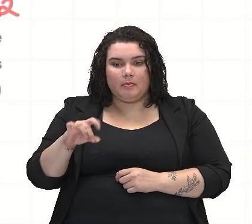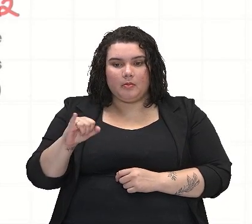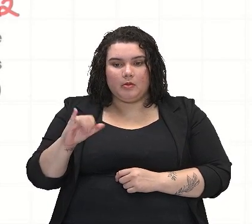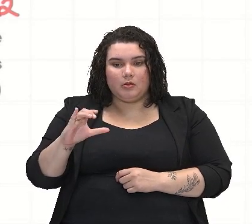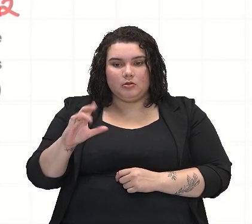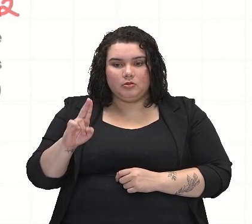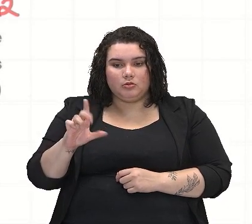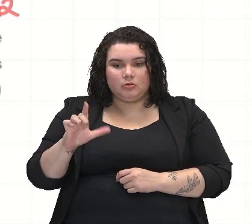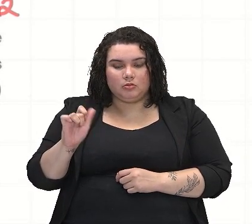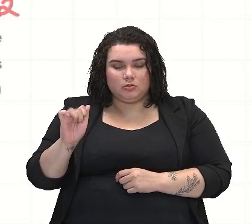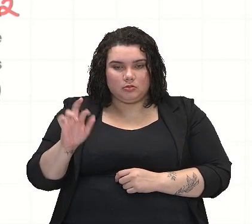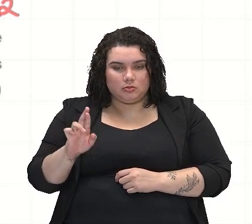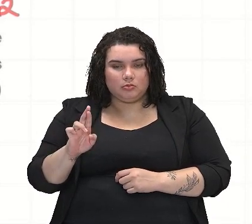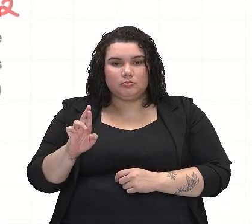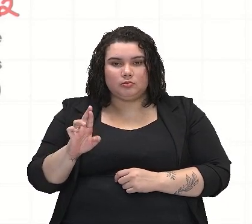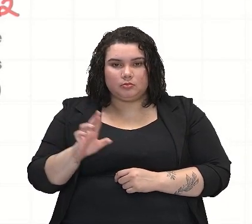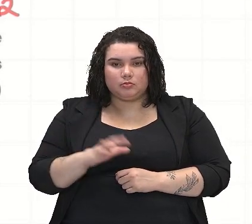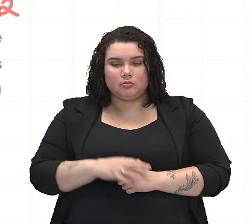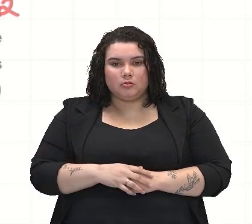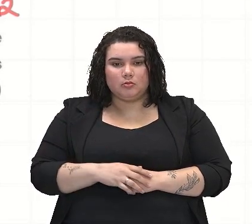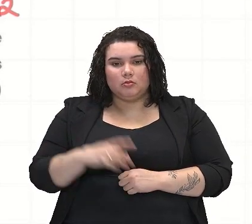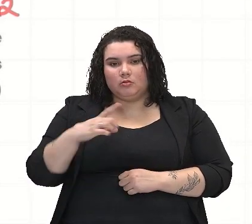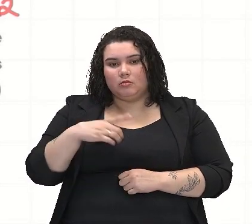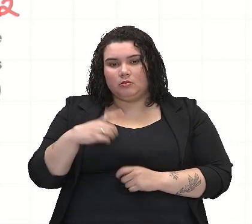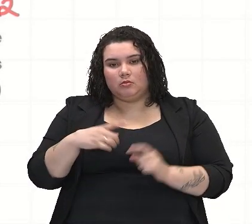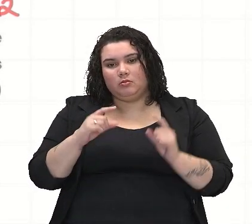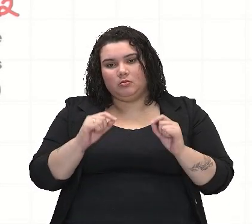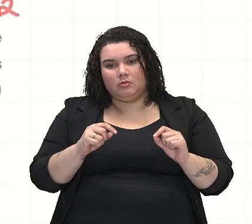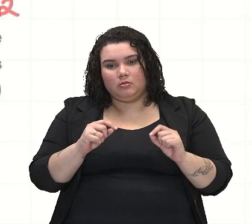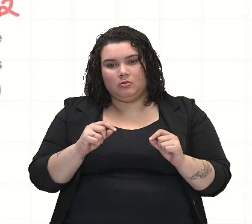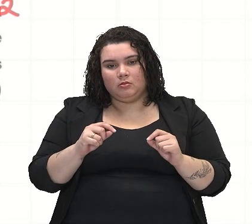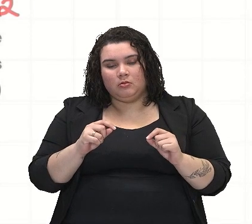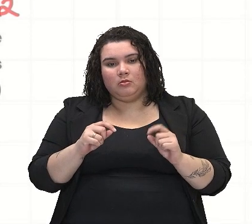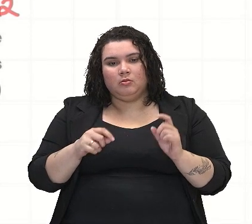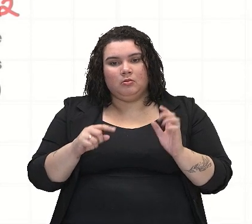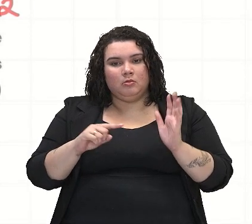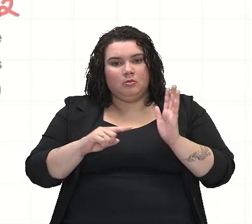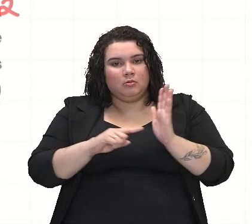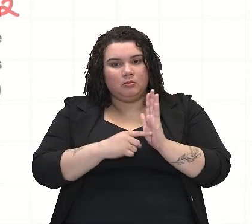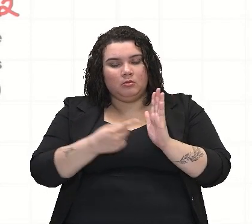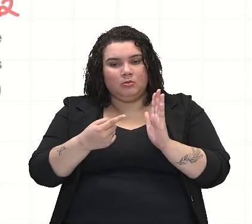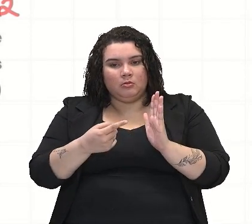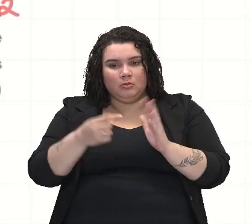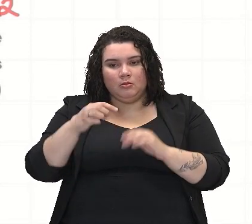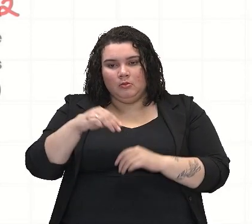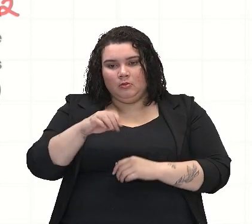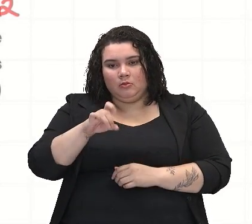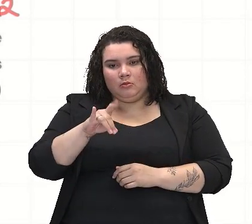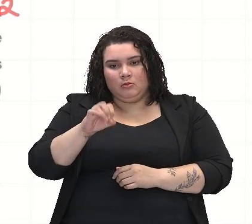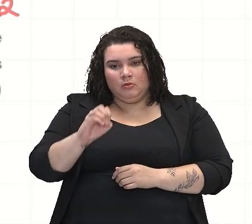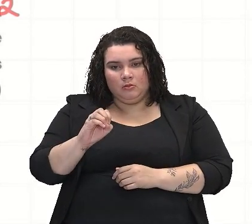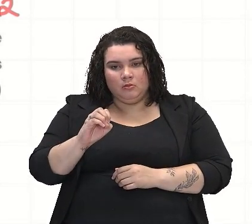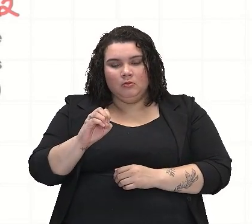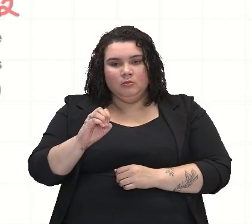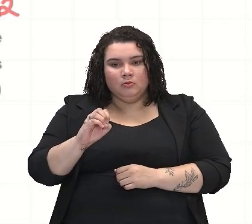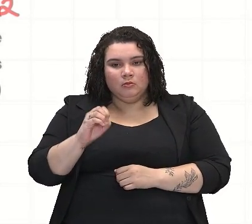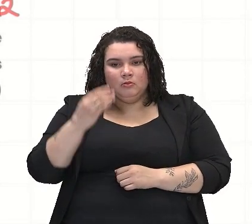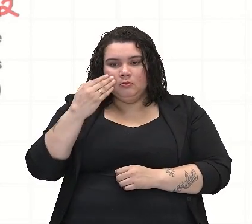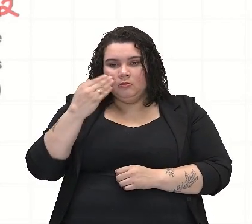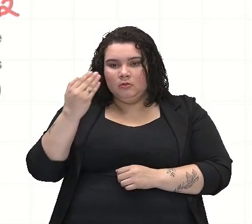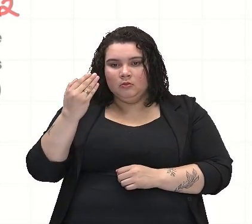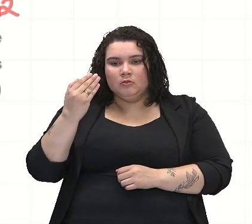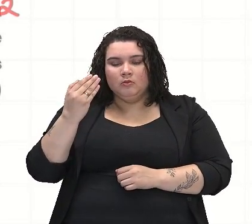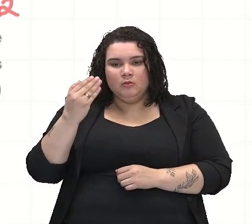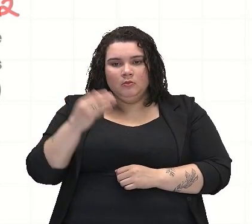e vai estar aqui no ponto médio desse segmento, ela vai ter dividido